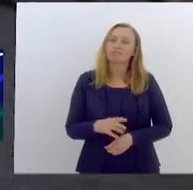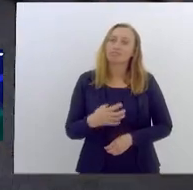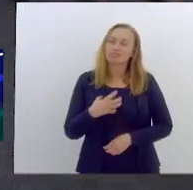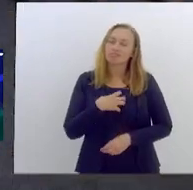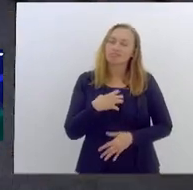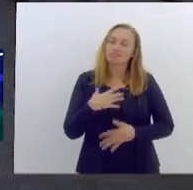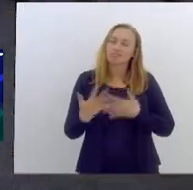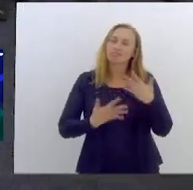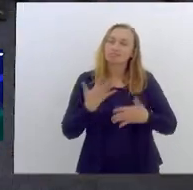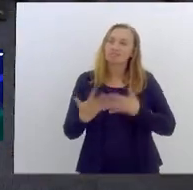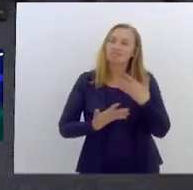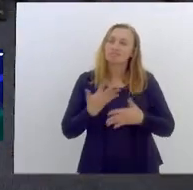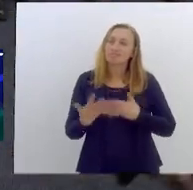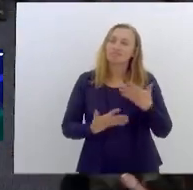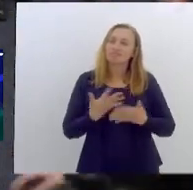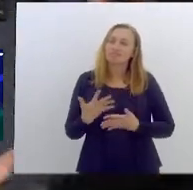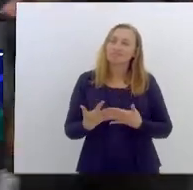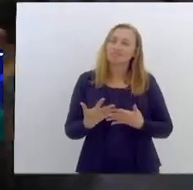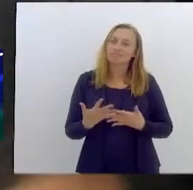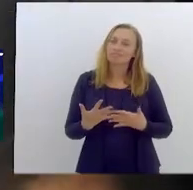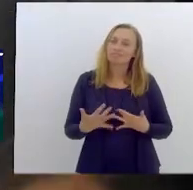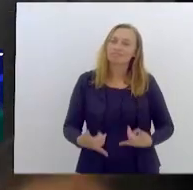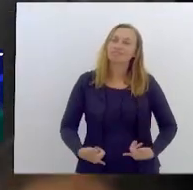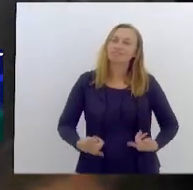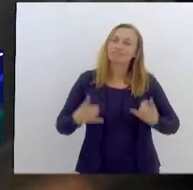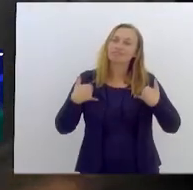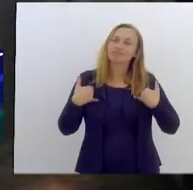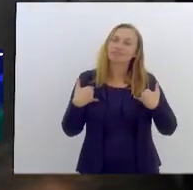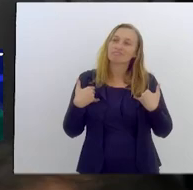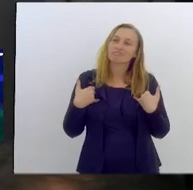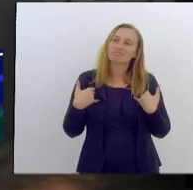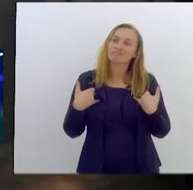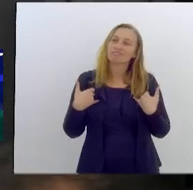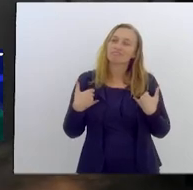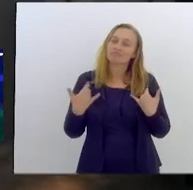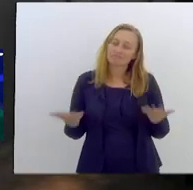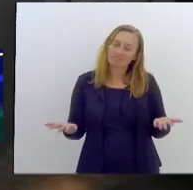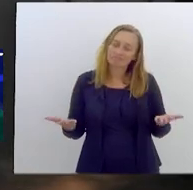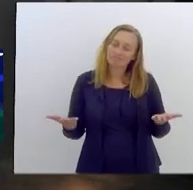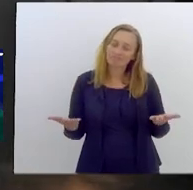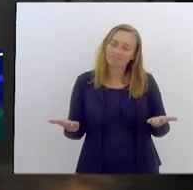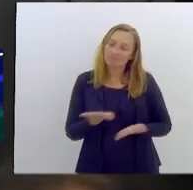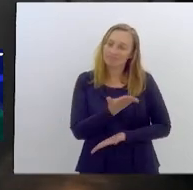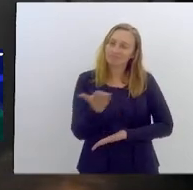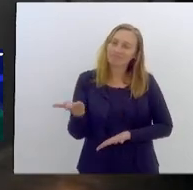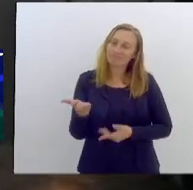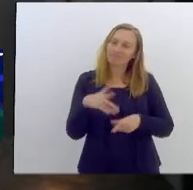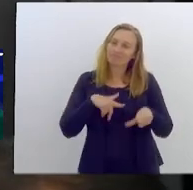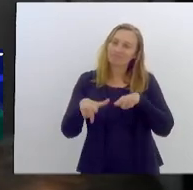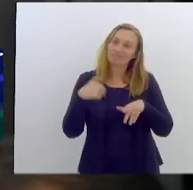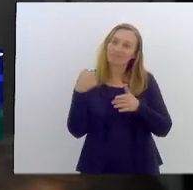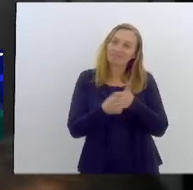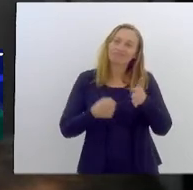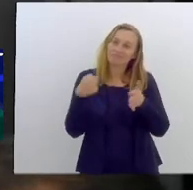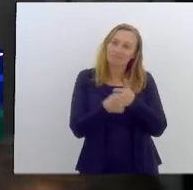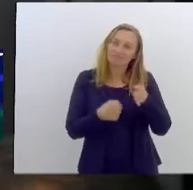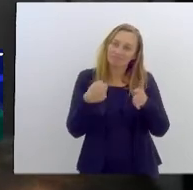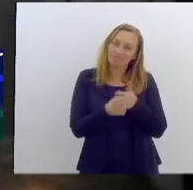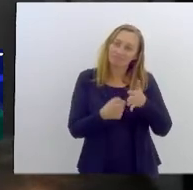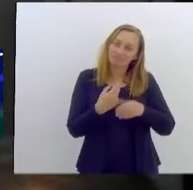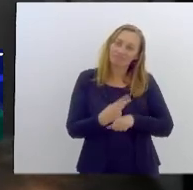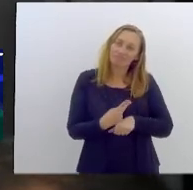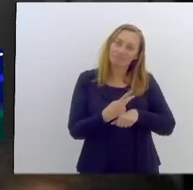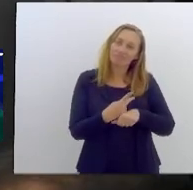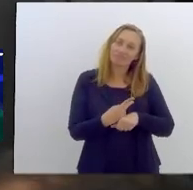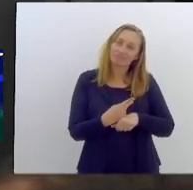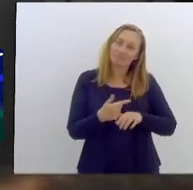sentimos muita alegria e nos sentimos honrados de ter aí vocês trabalhando, lutando e fazendo a entrega dos